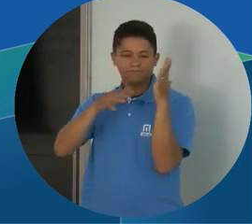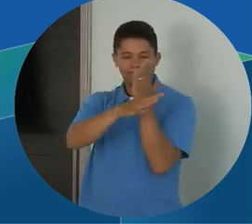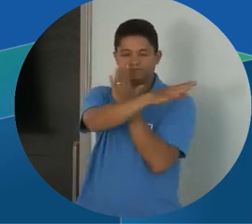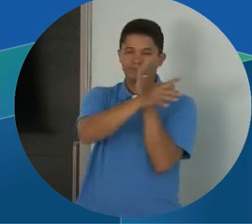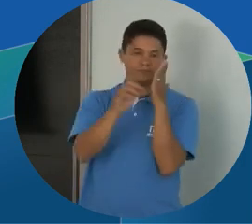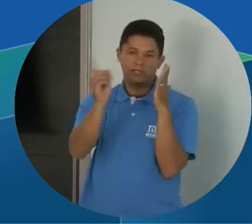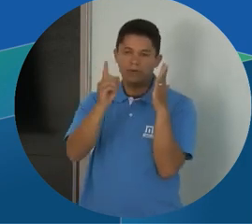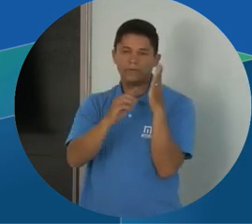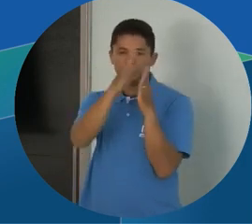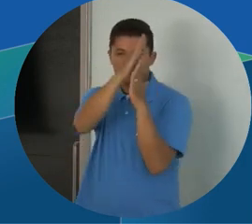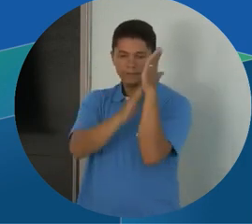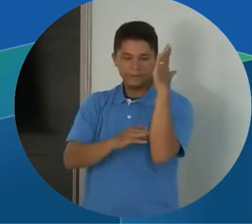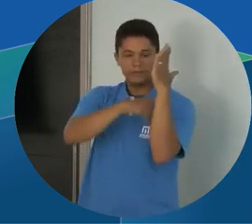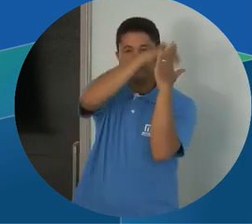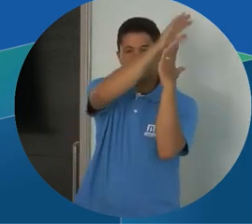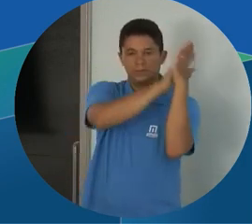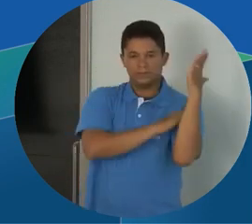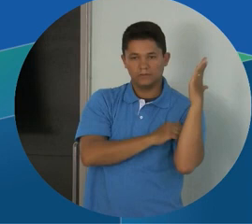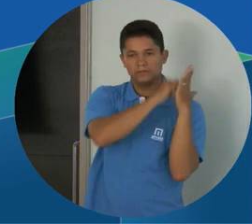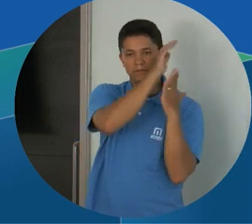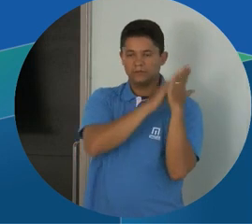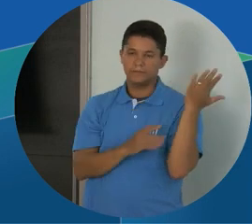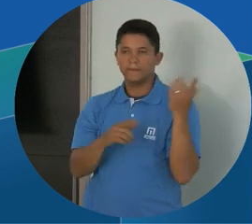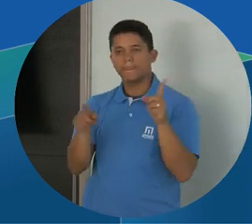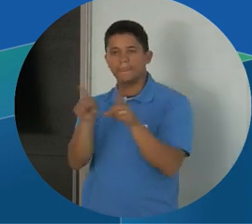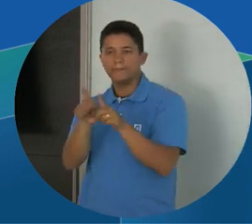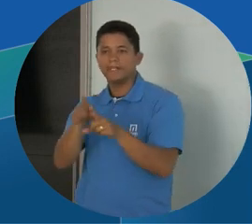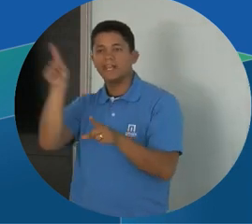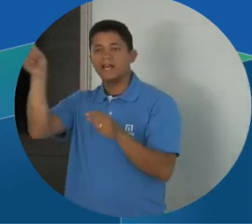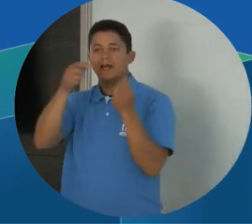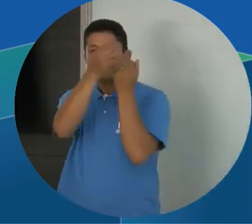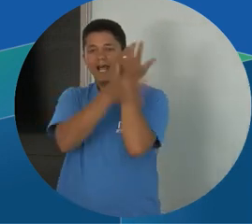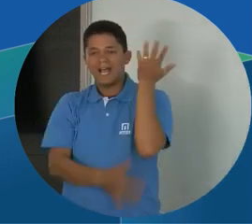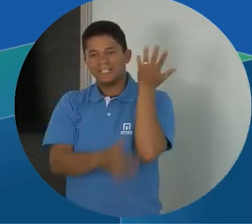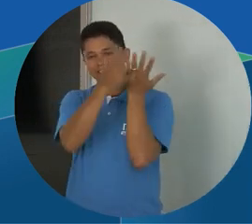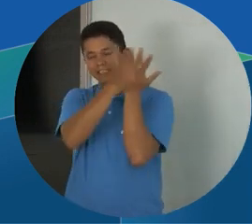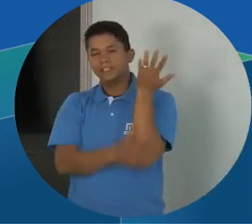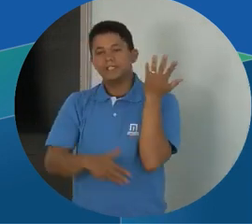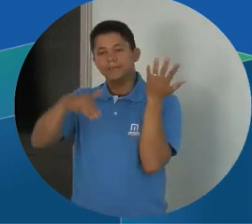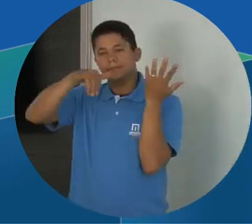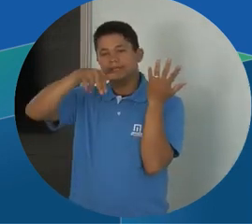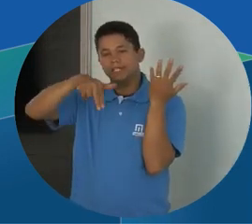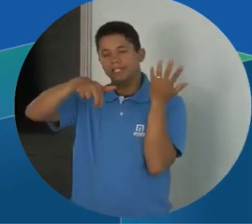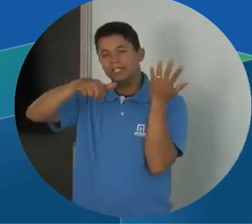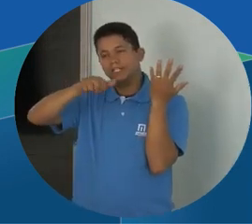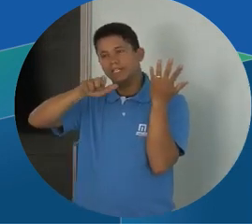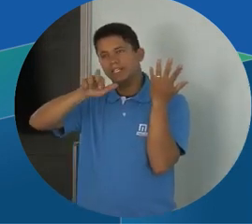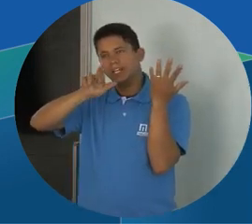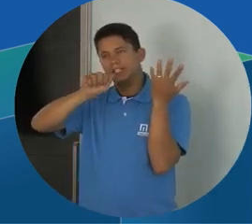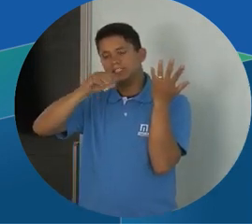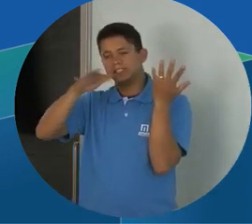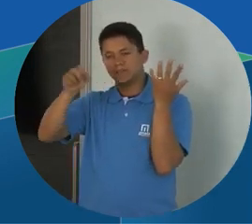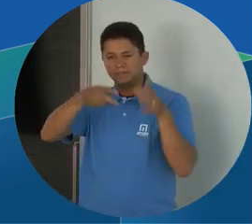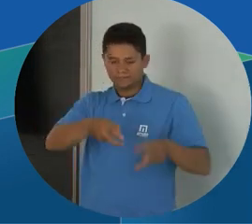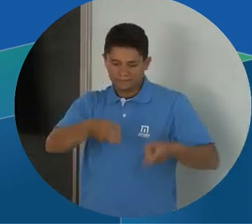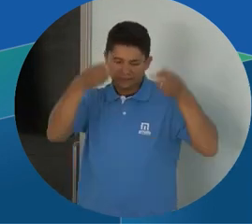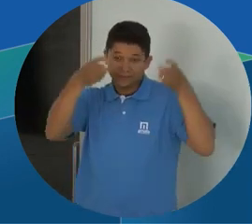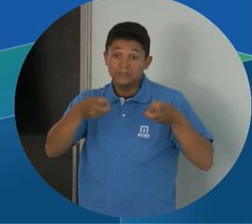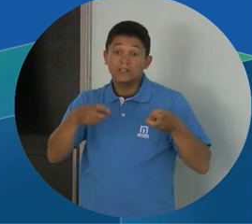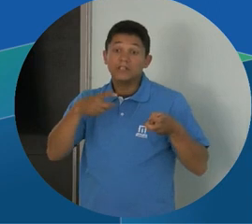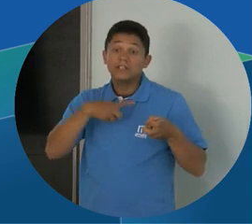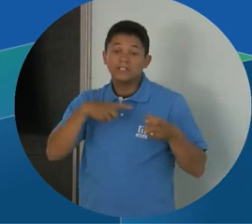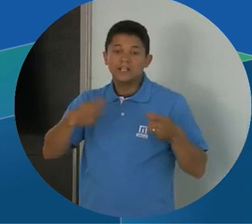as barragens de mineração, né, de rejeito, elas têm galeria